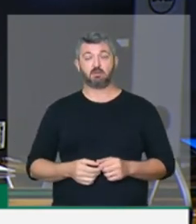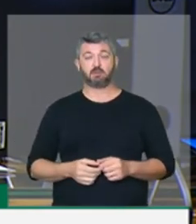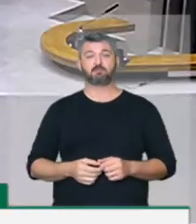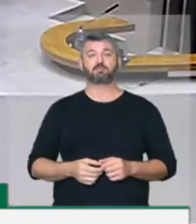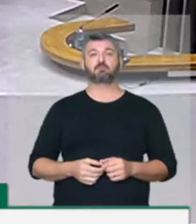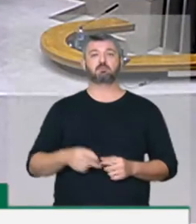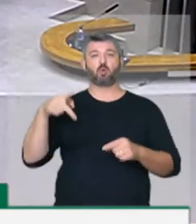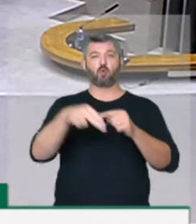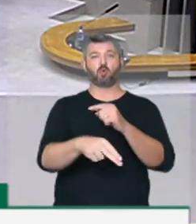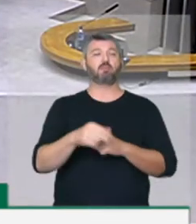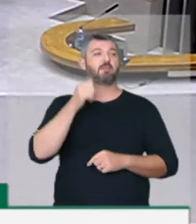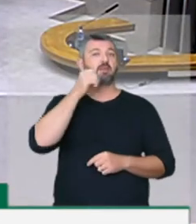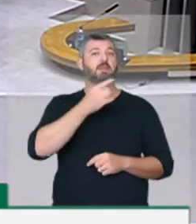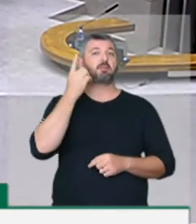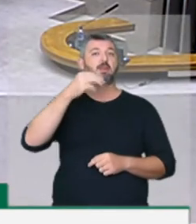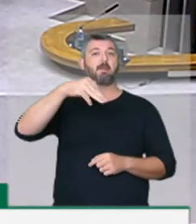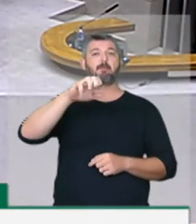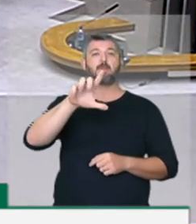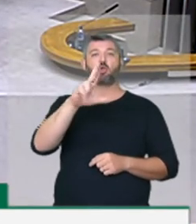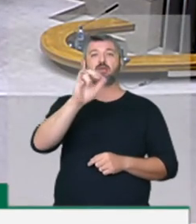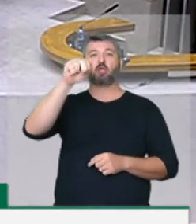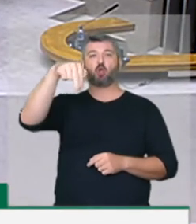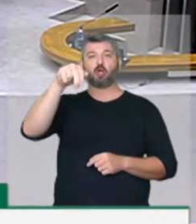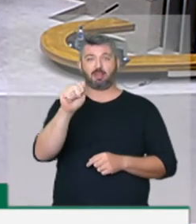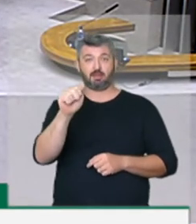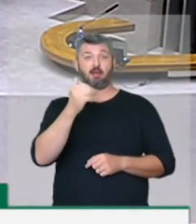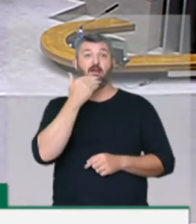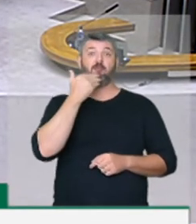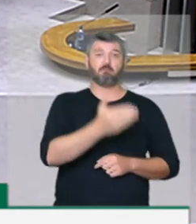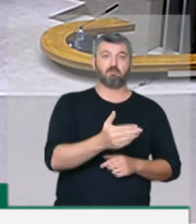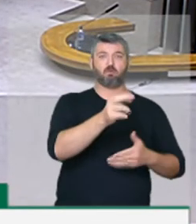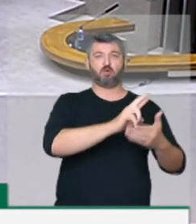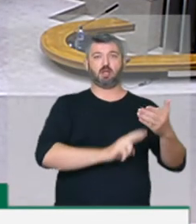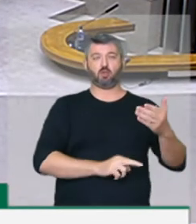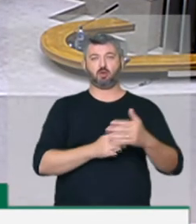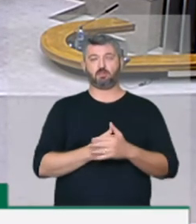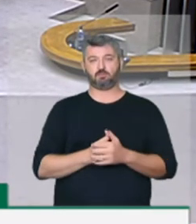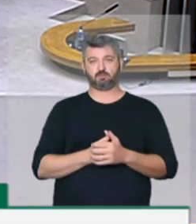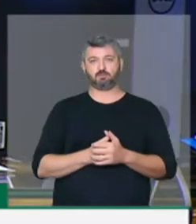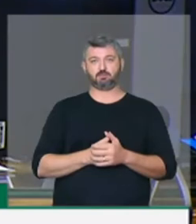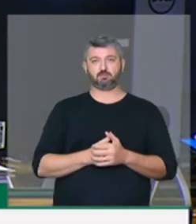Deputada Fernanda Melchiona, a favor do relatório.